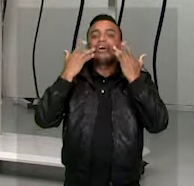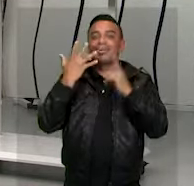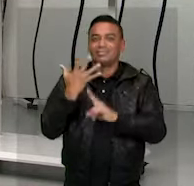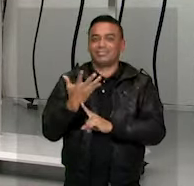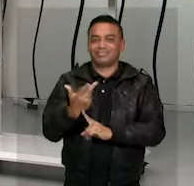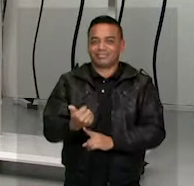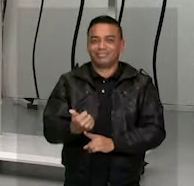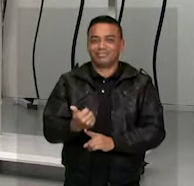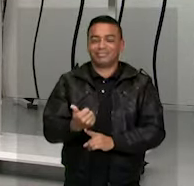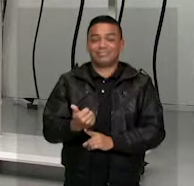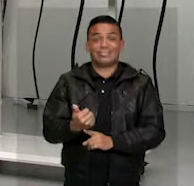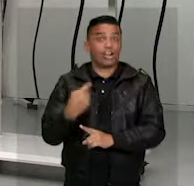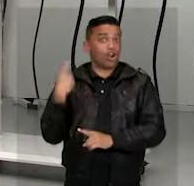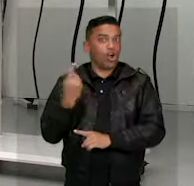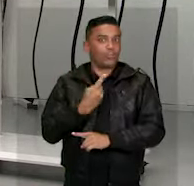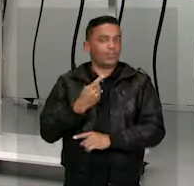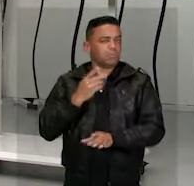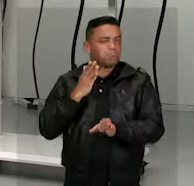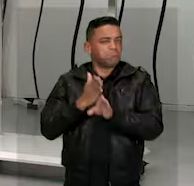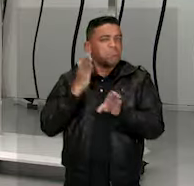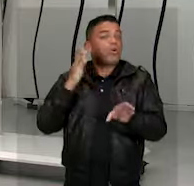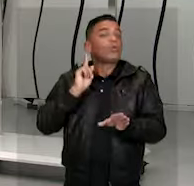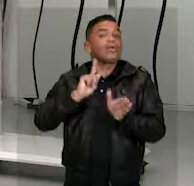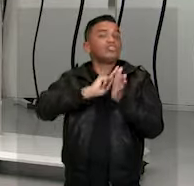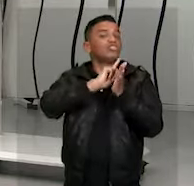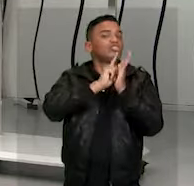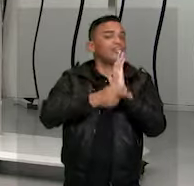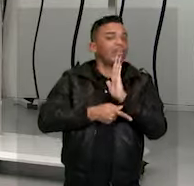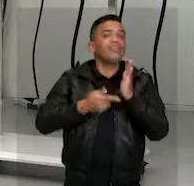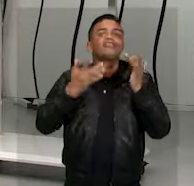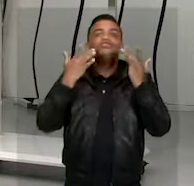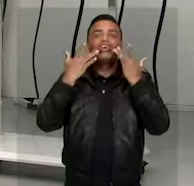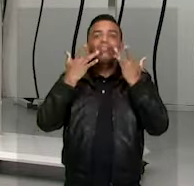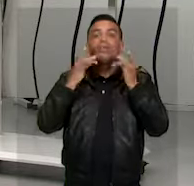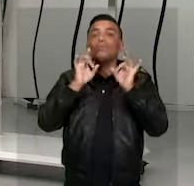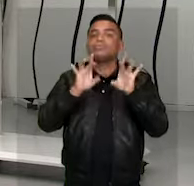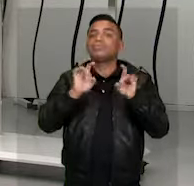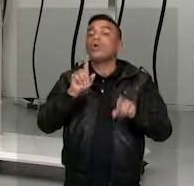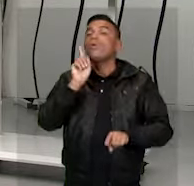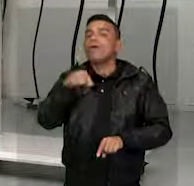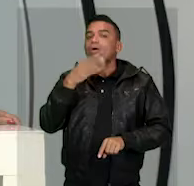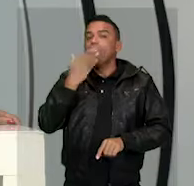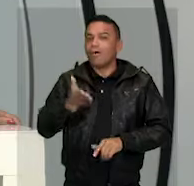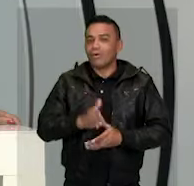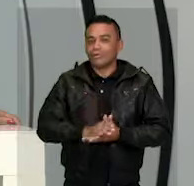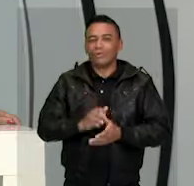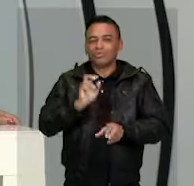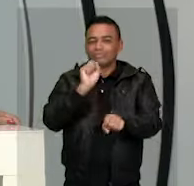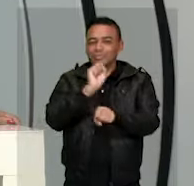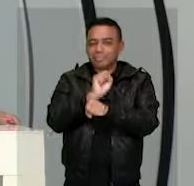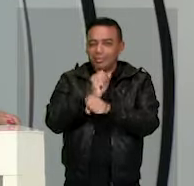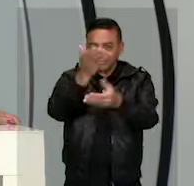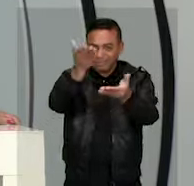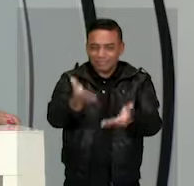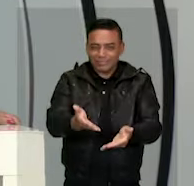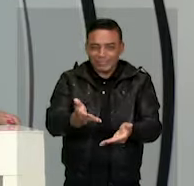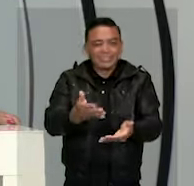Nós vamos descobrir o que esse gênero tem de especial. Aguardo